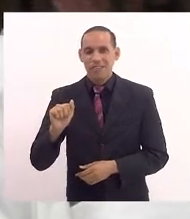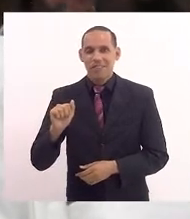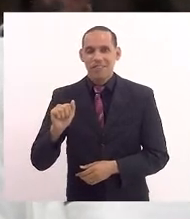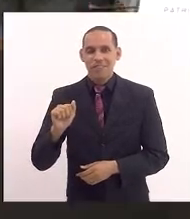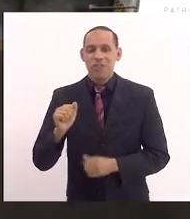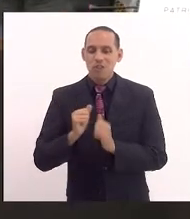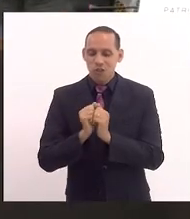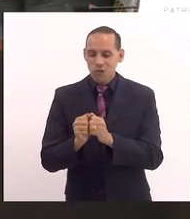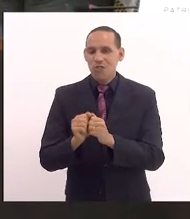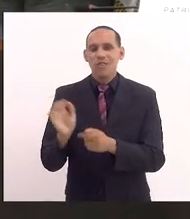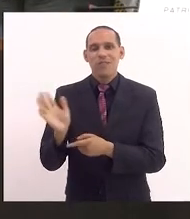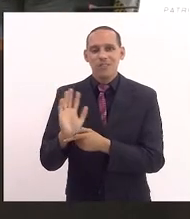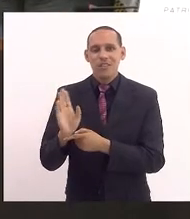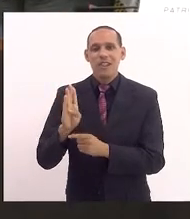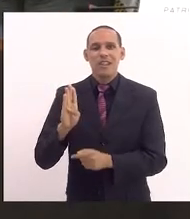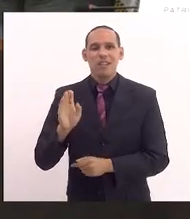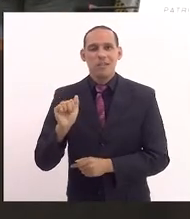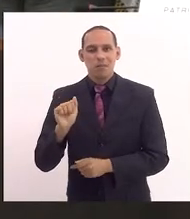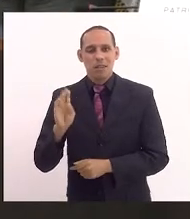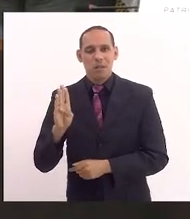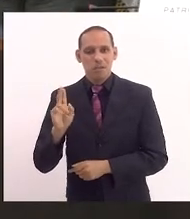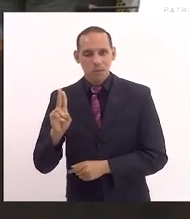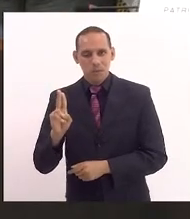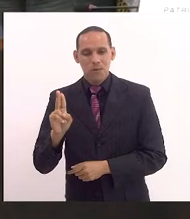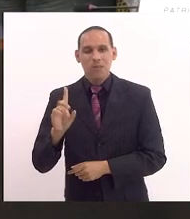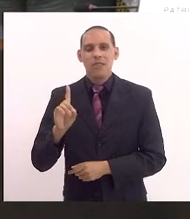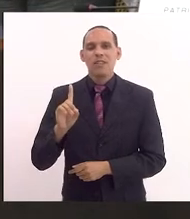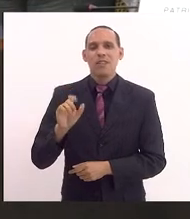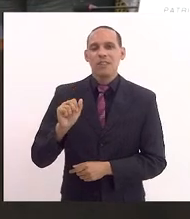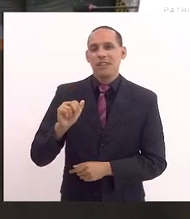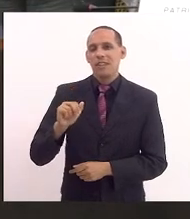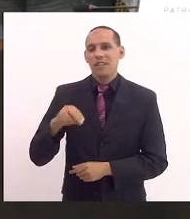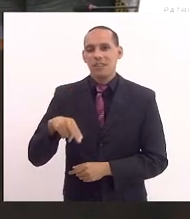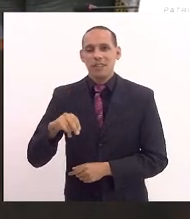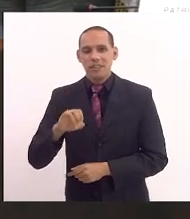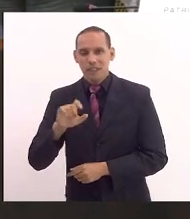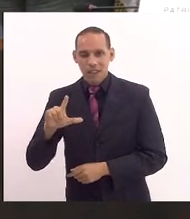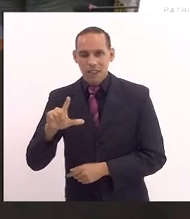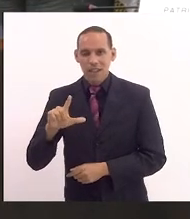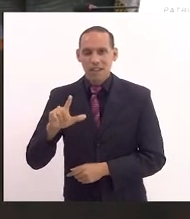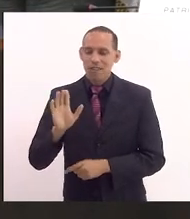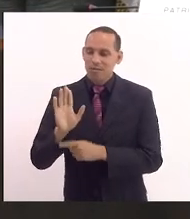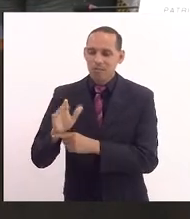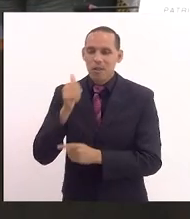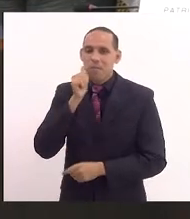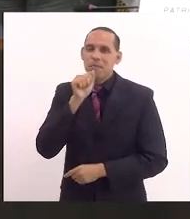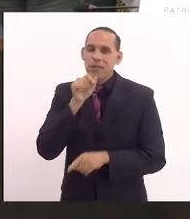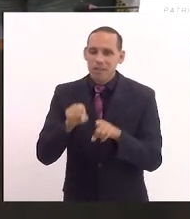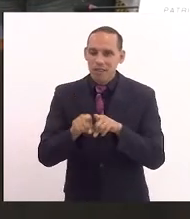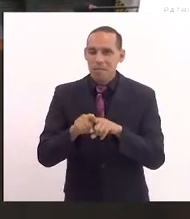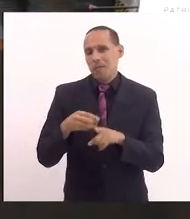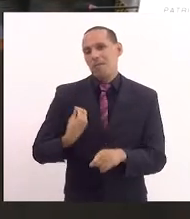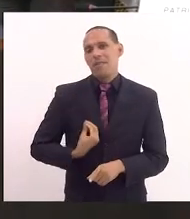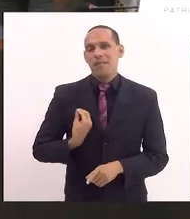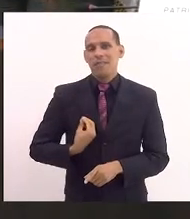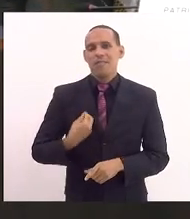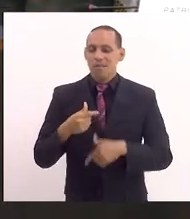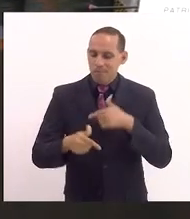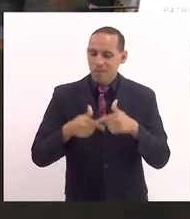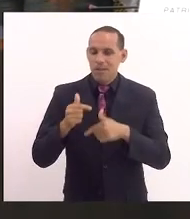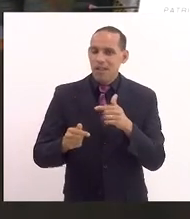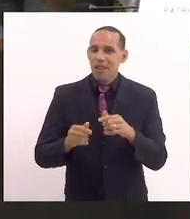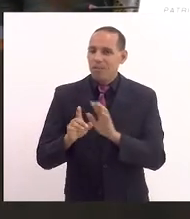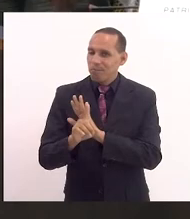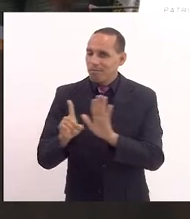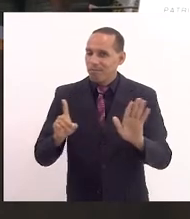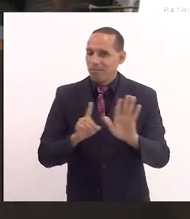participou do vídeo, Babu Santana, Daniel Loz, que também ajudou muito minha mãe, sempre presente, trabalhando em off ali, porque a gente sabe